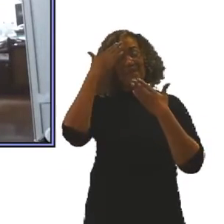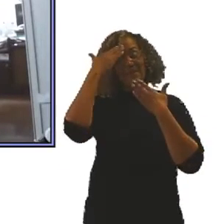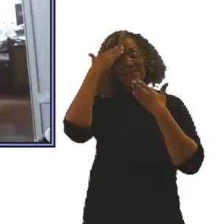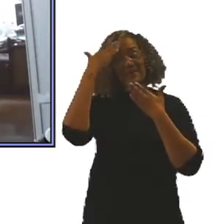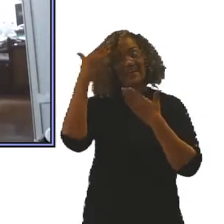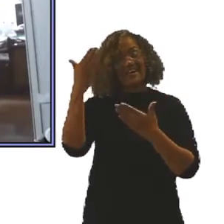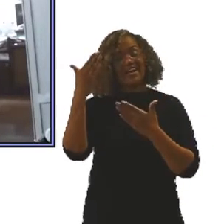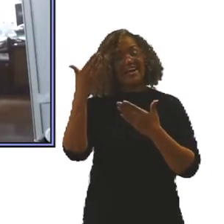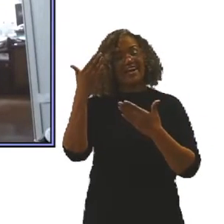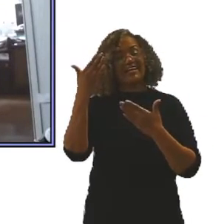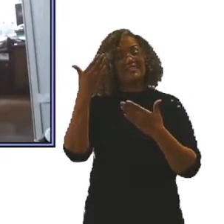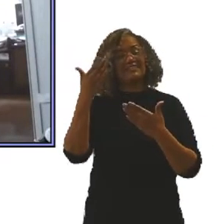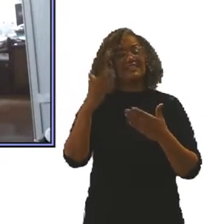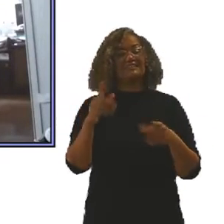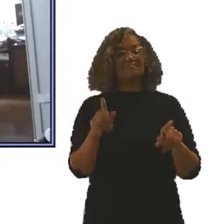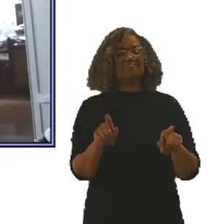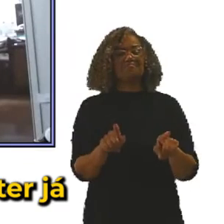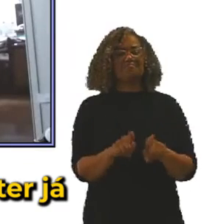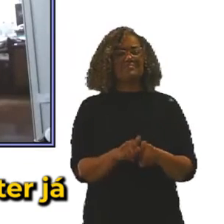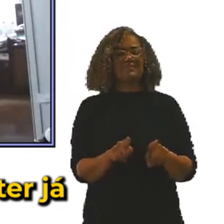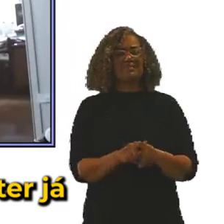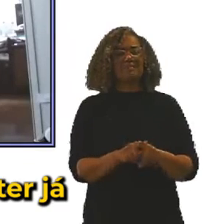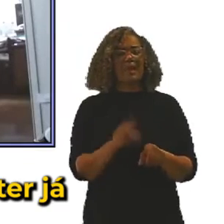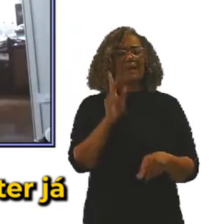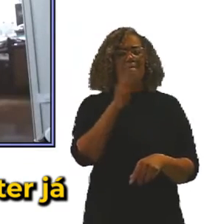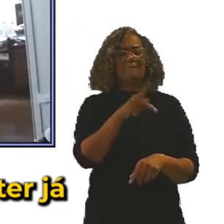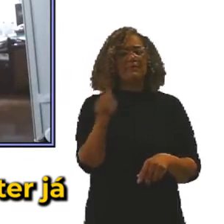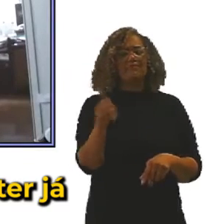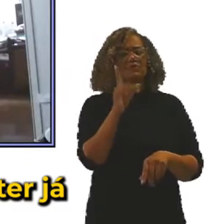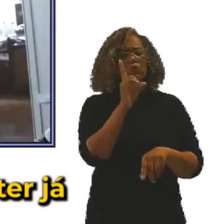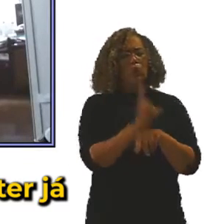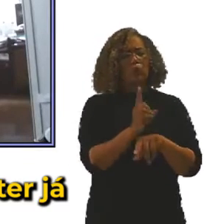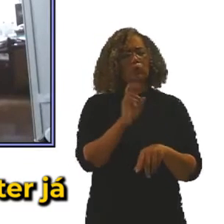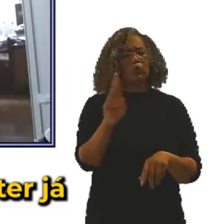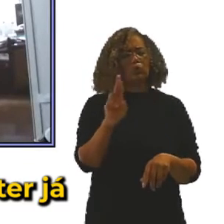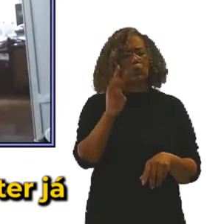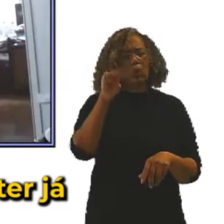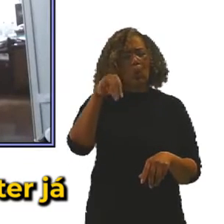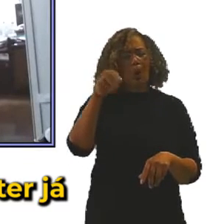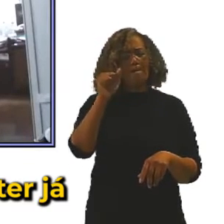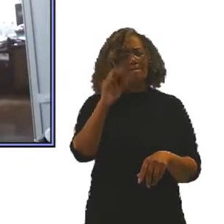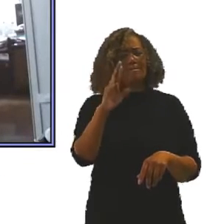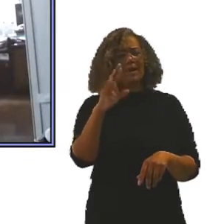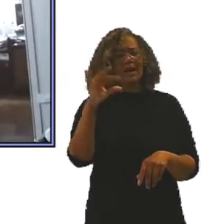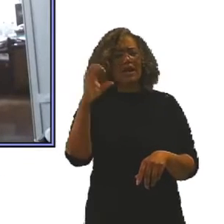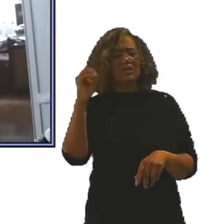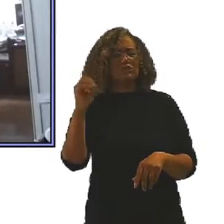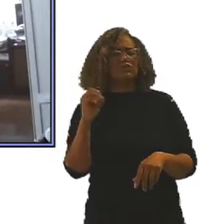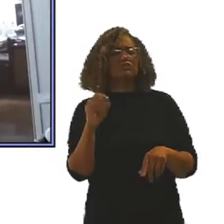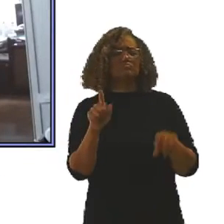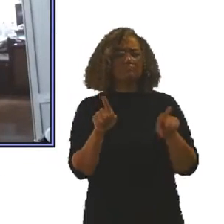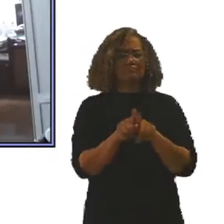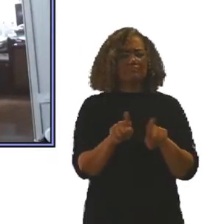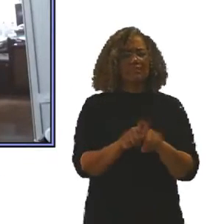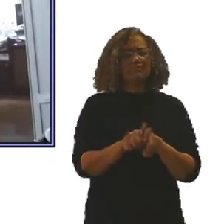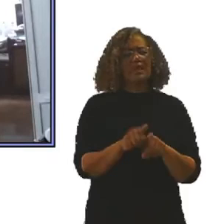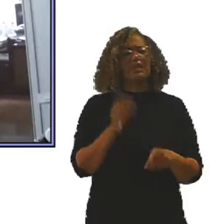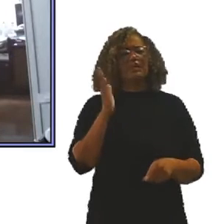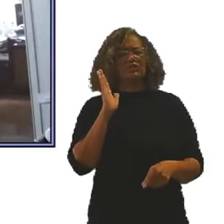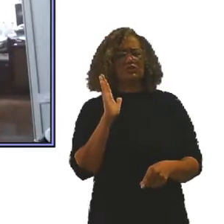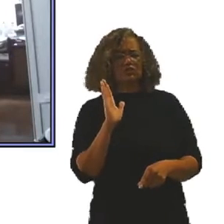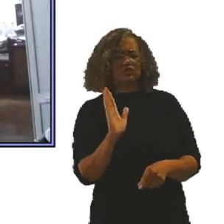obrigada, excelentíssimo professor doutor Márcio Evangelista, por ter já,